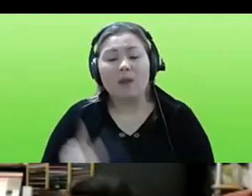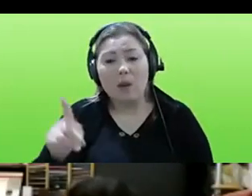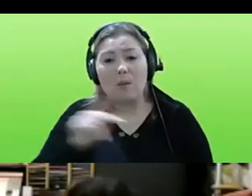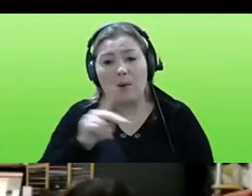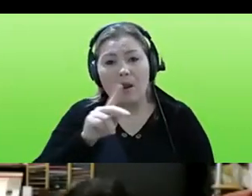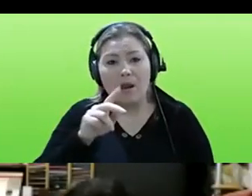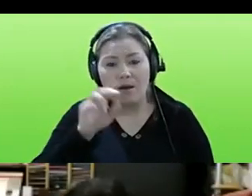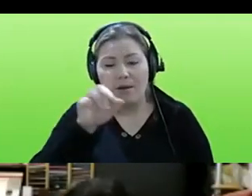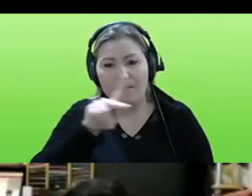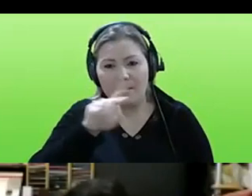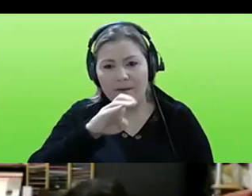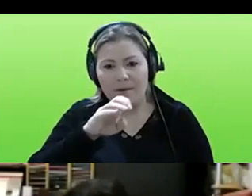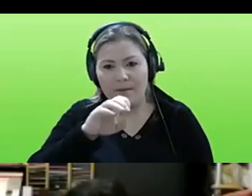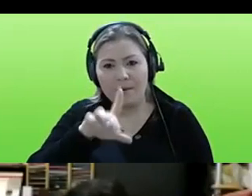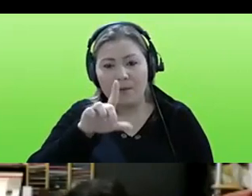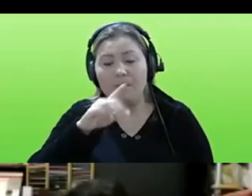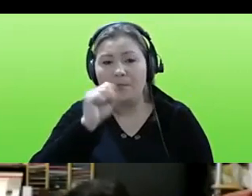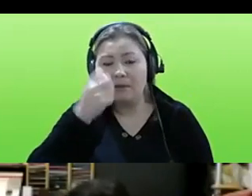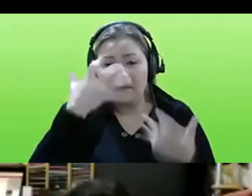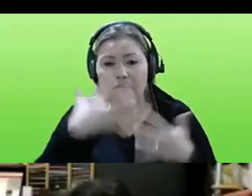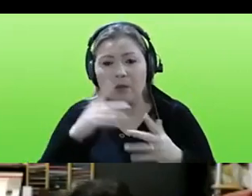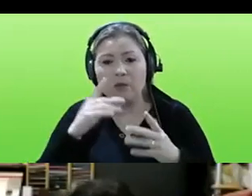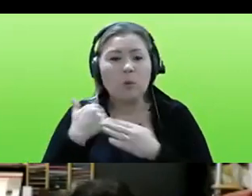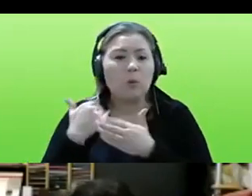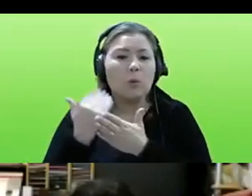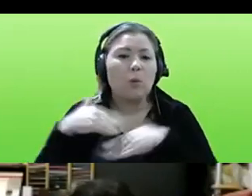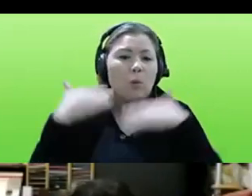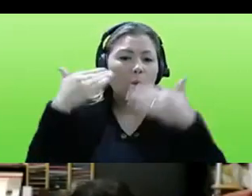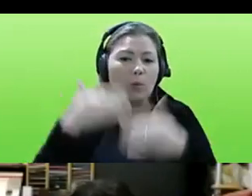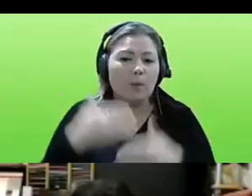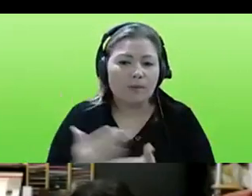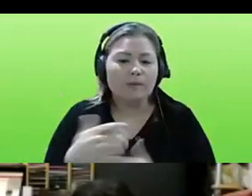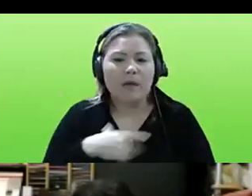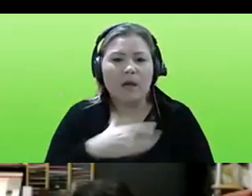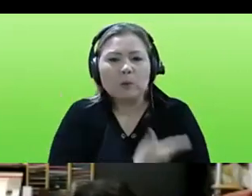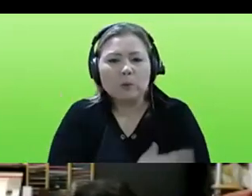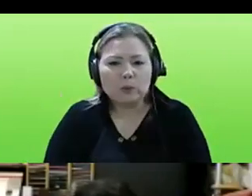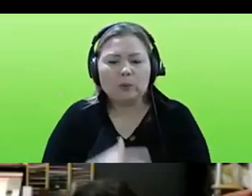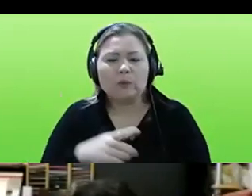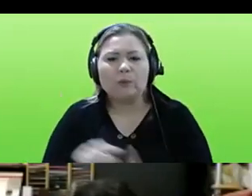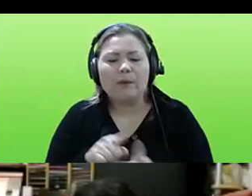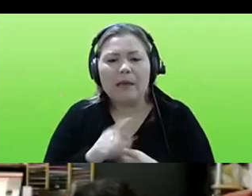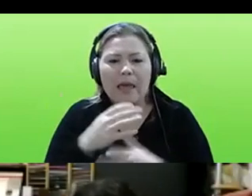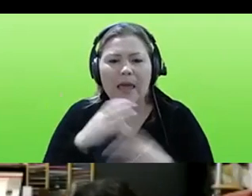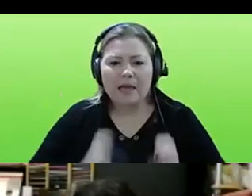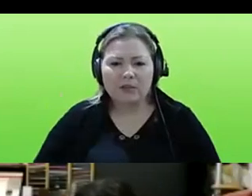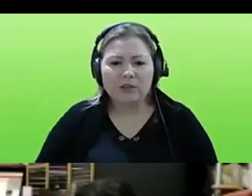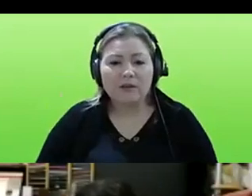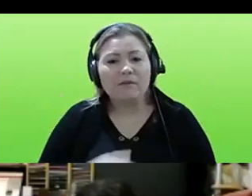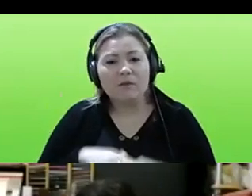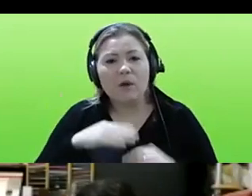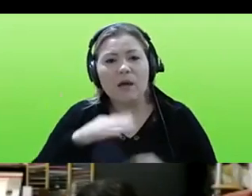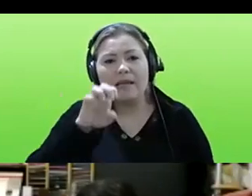que é um grande germanista, pode explicar a origem de Sitten, a costumes, ética. Então, daí ficou a palavra